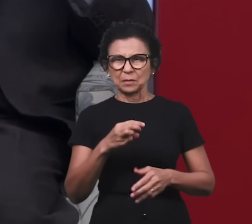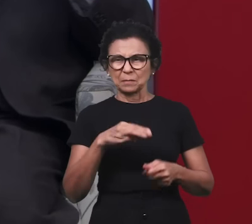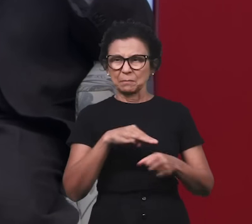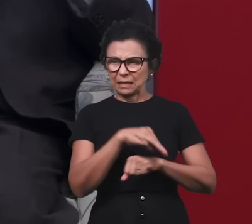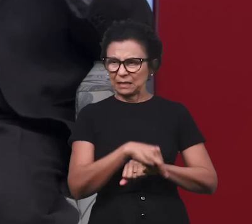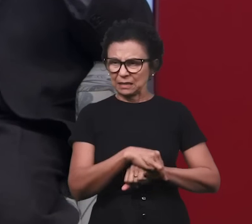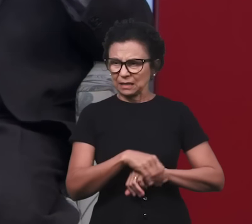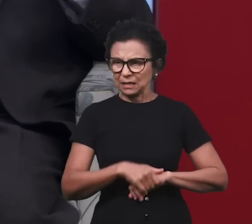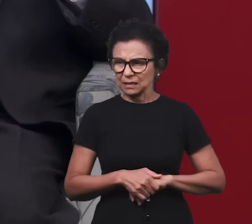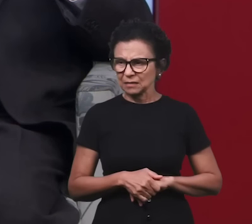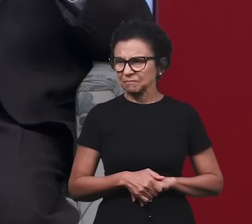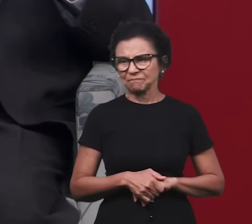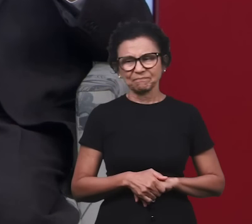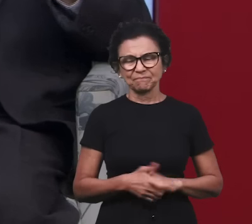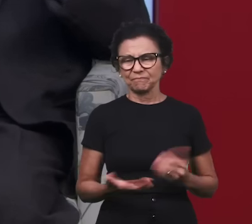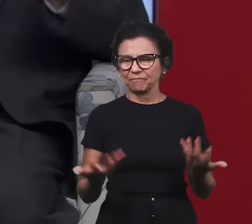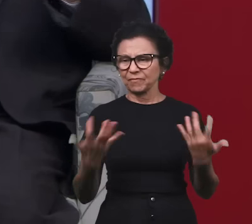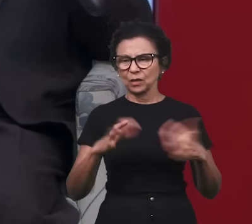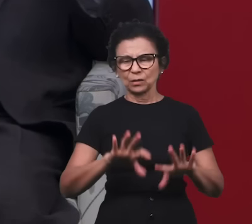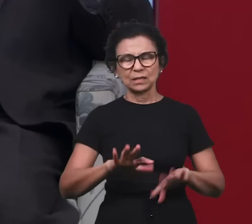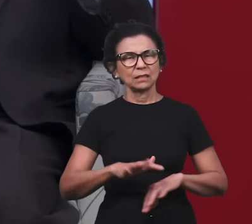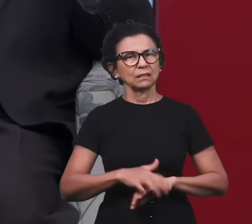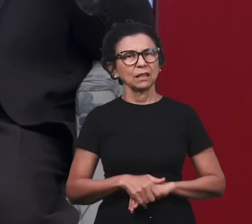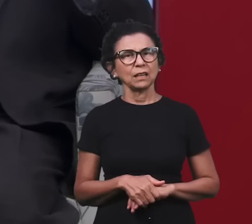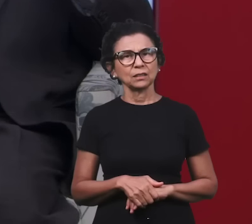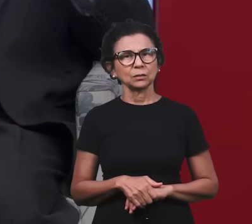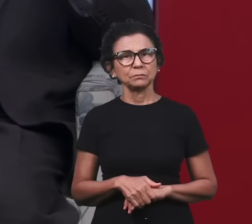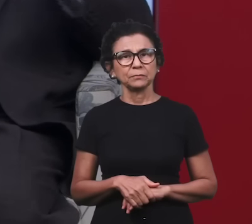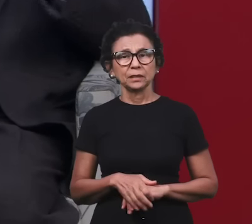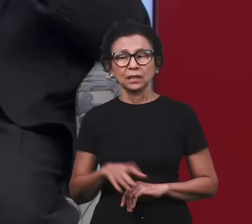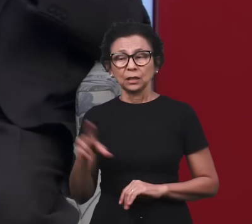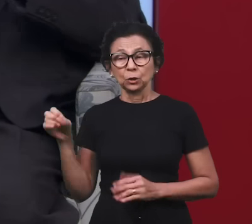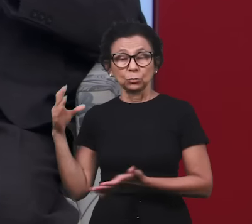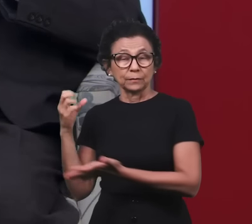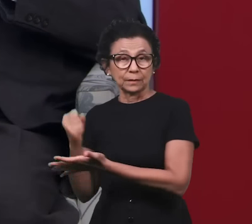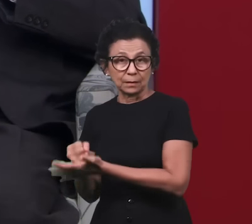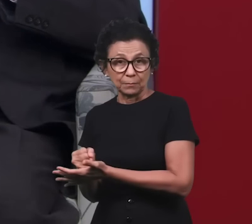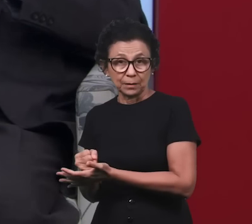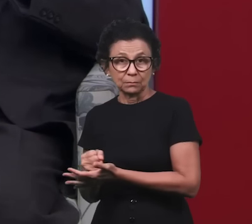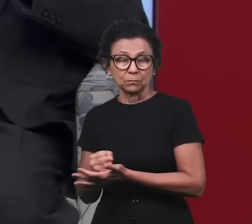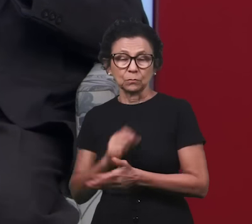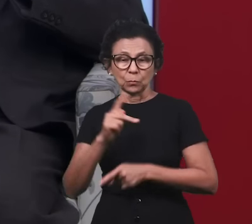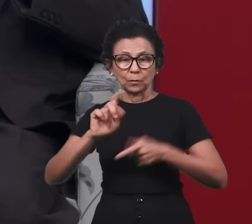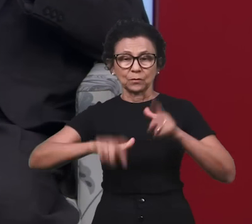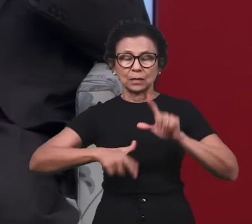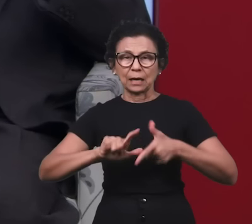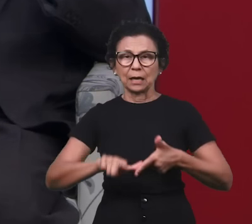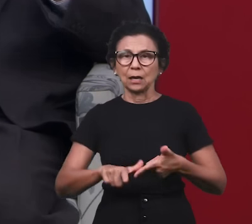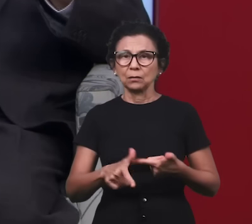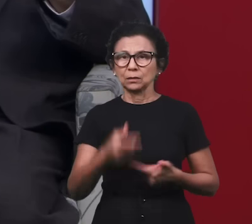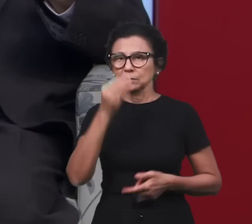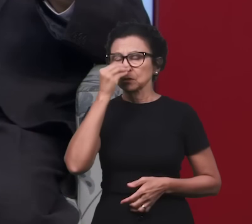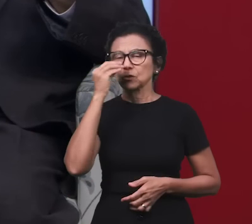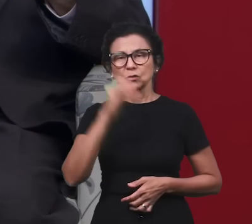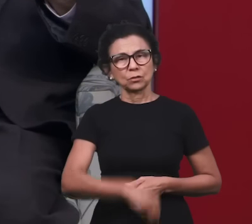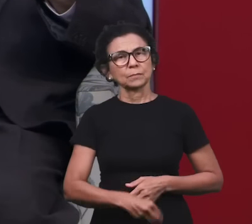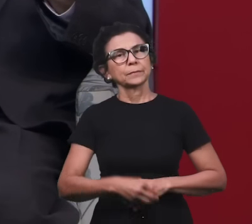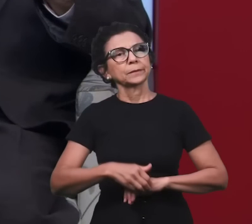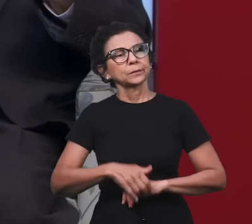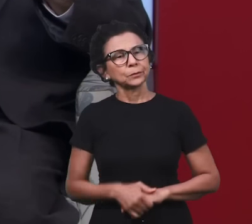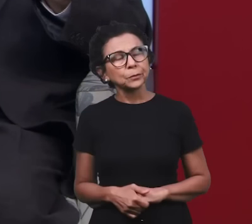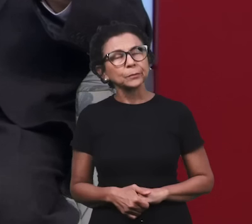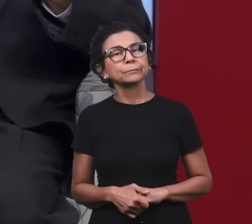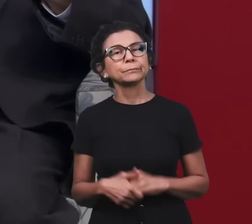Testamento. Ele continua no Velho Testamento. Então Deus, por ele não ter aceitado o seu